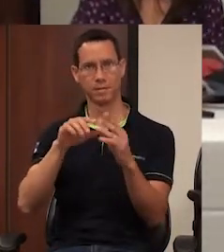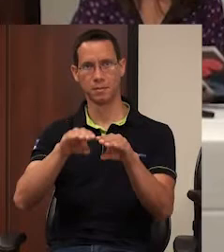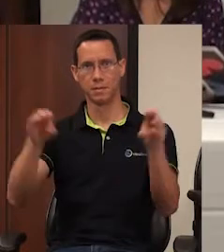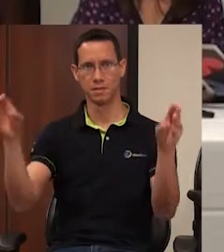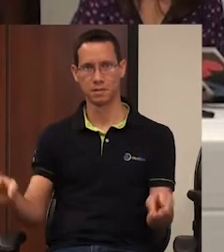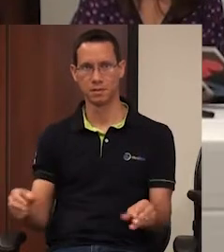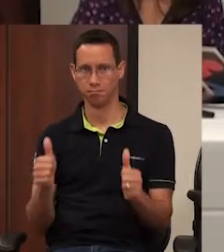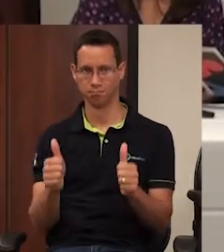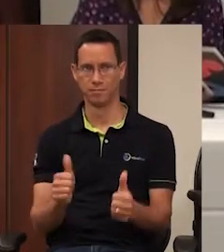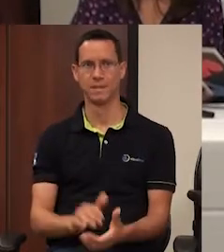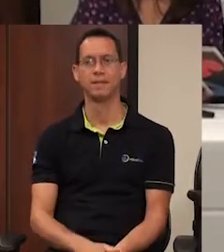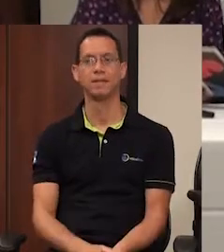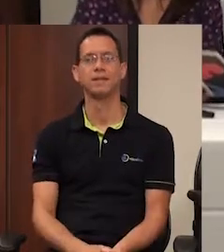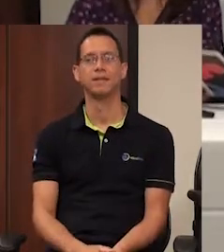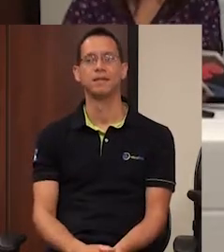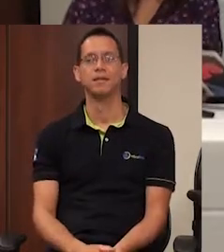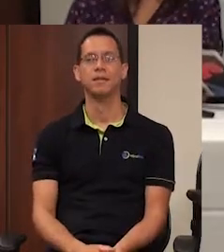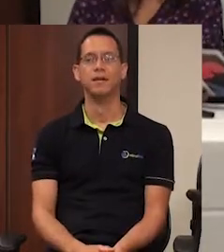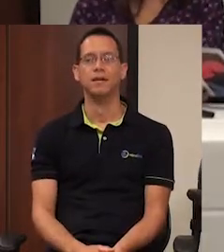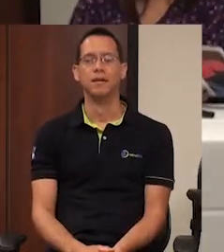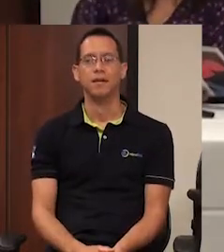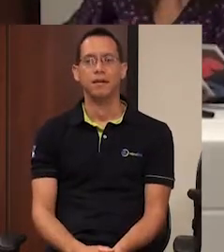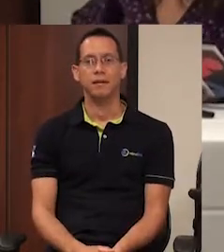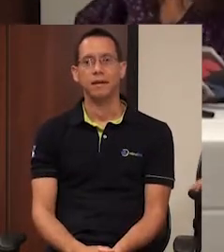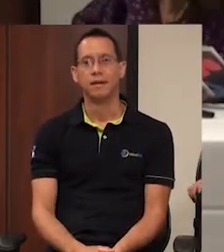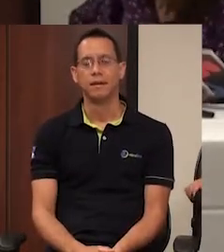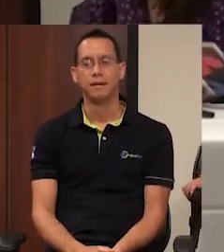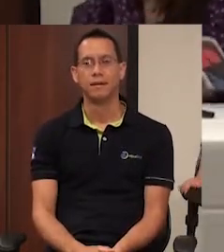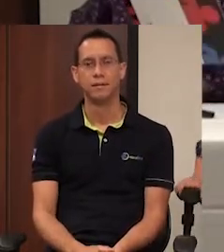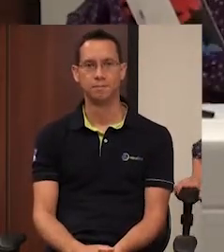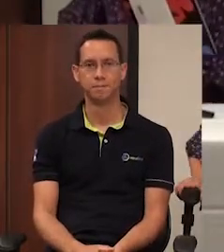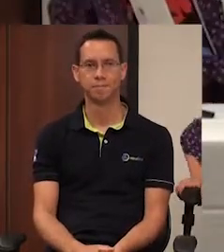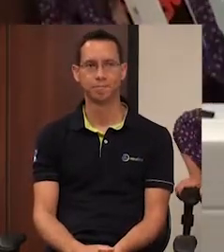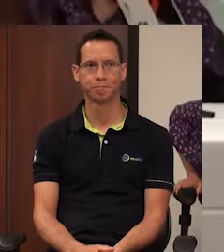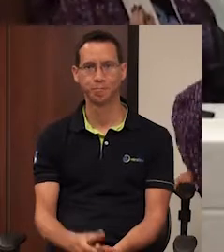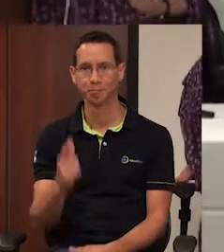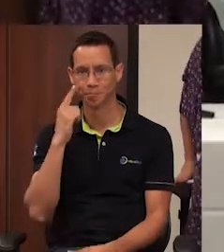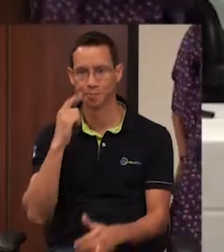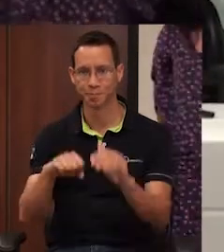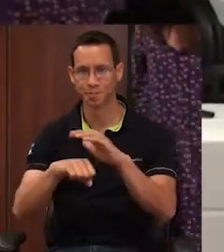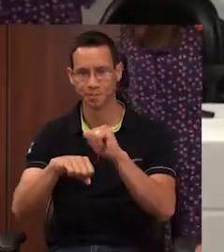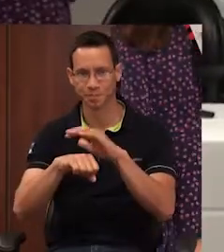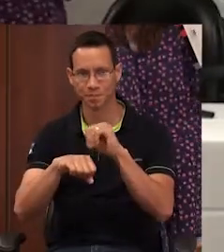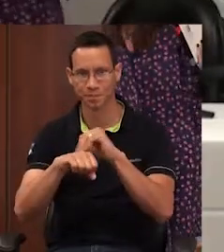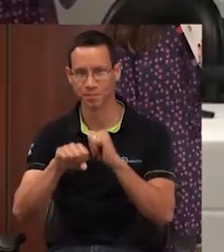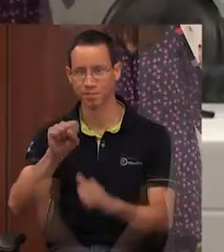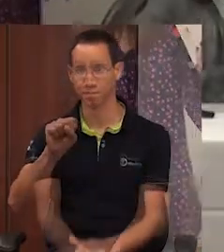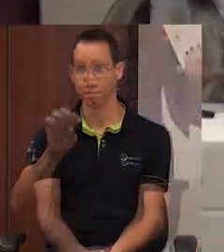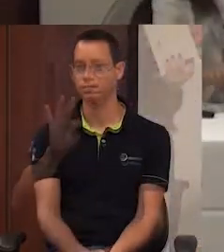pelas outras duas mesas, tá? Então, eu chamo, então, a doutora Estela